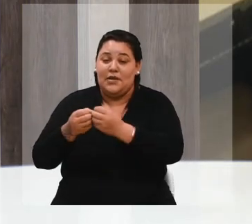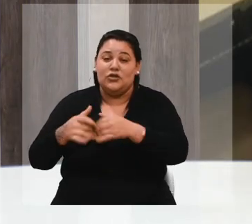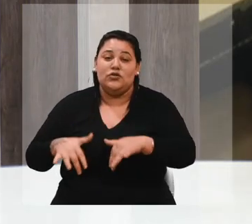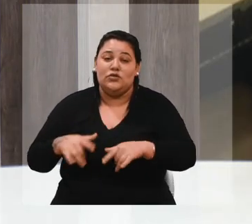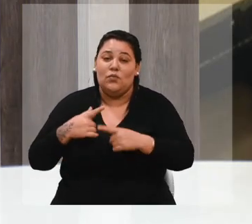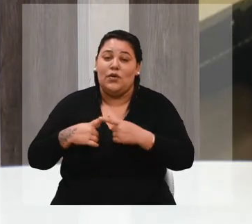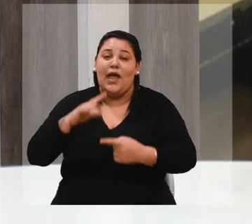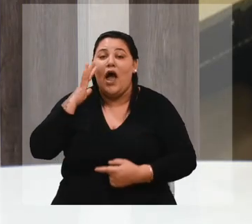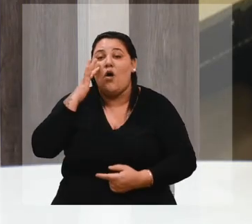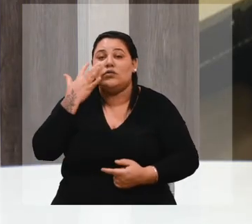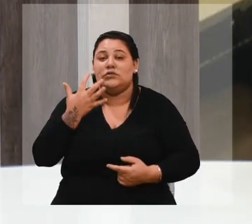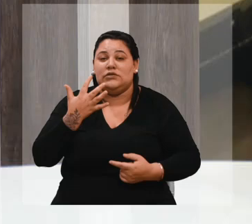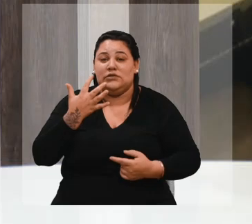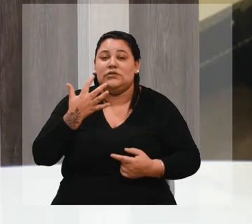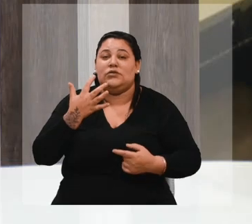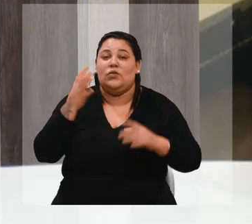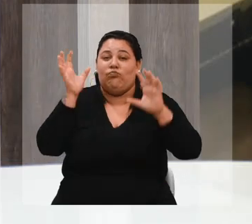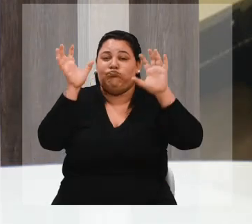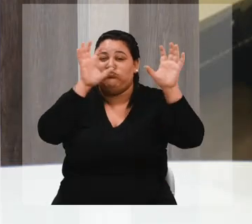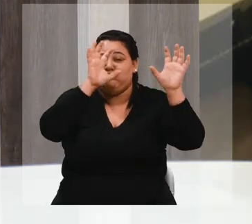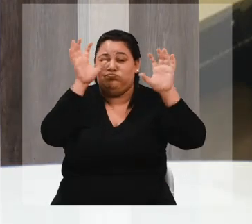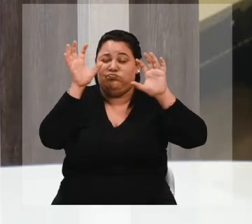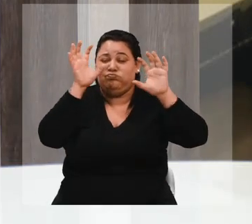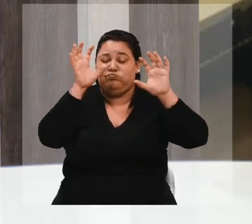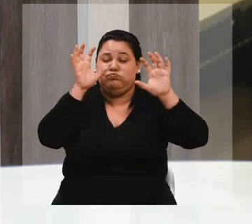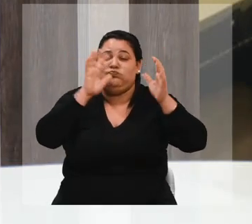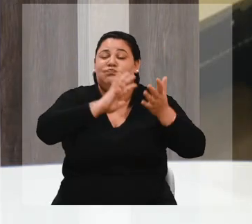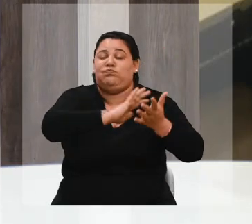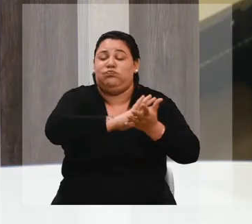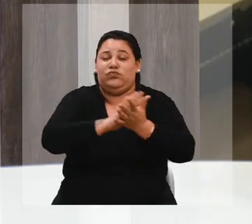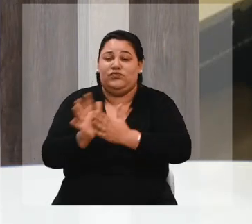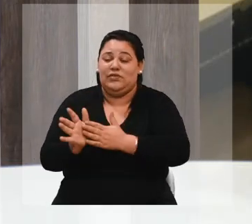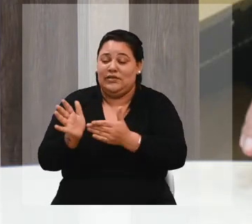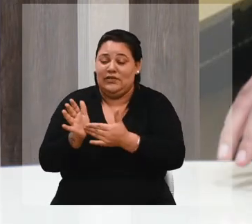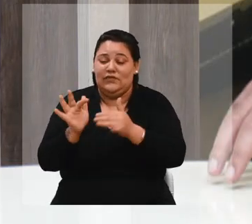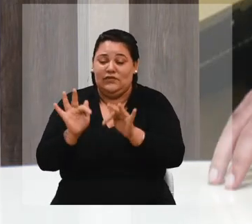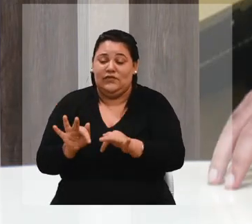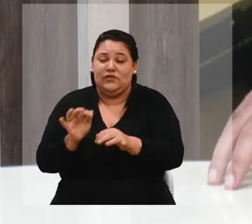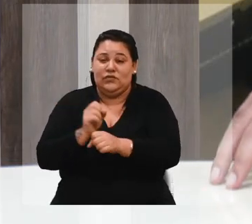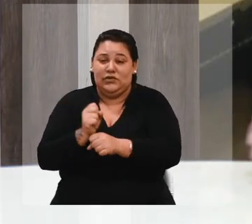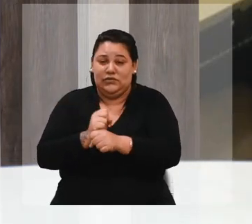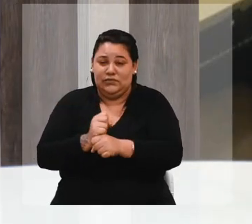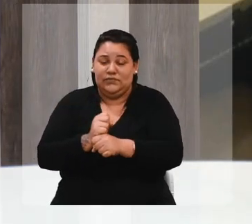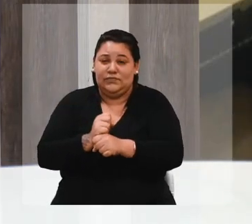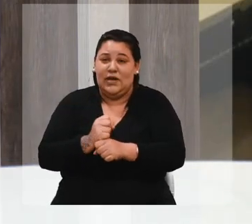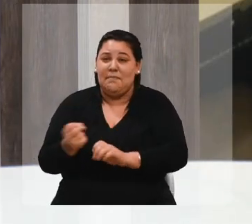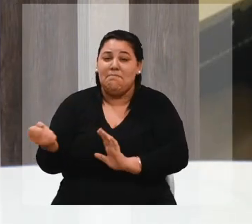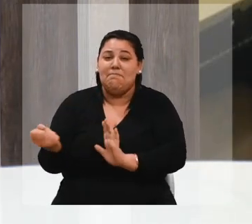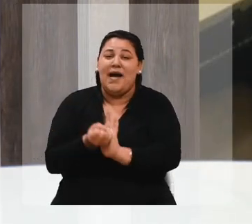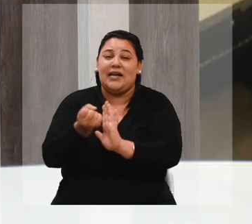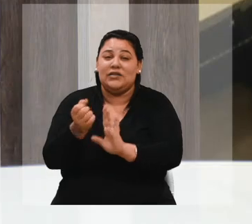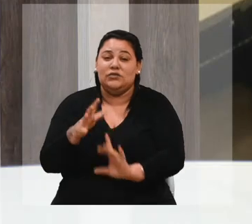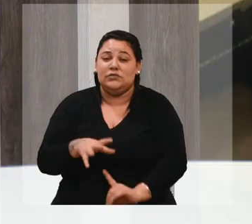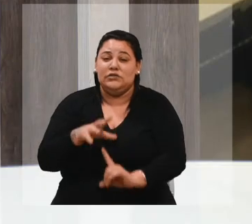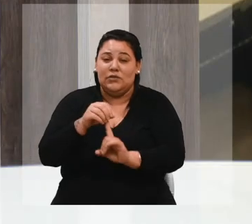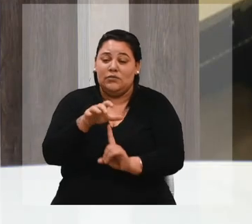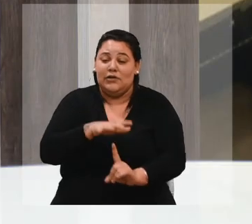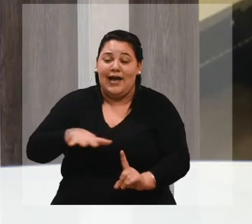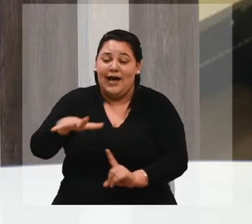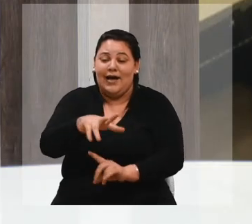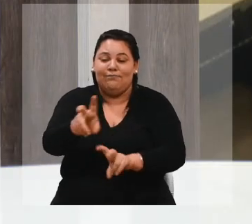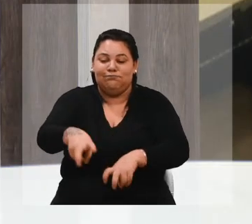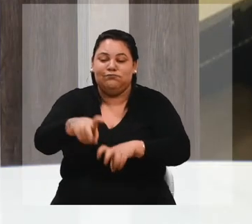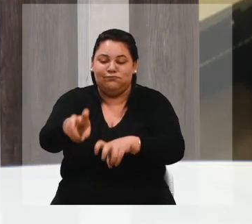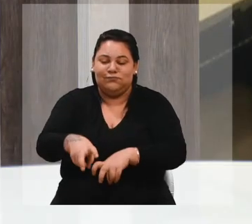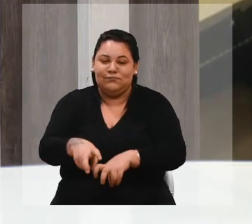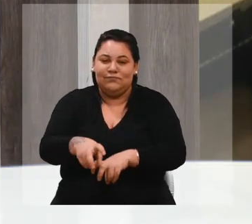por conta da crise climática até o final do ano, atingindo principalmente o setor rural.